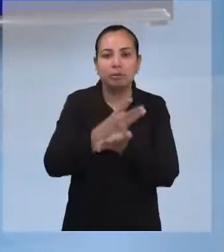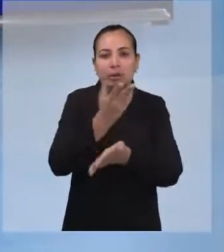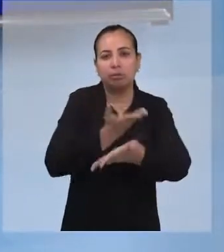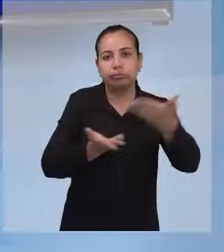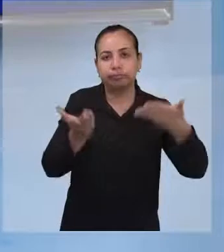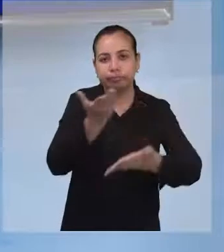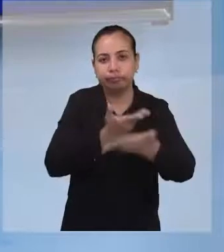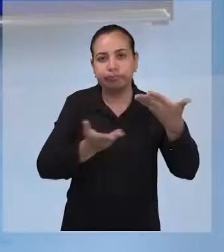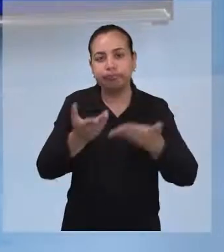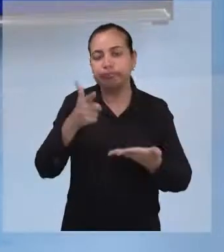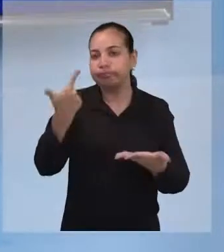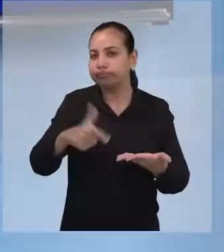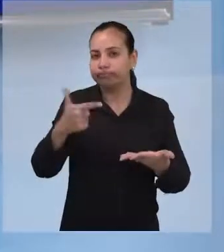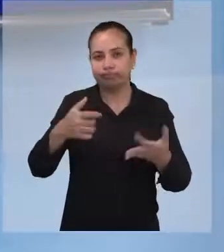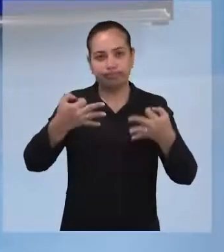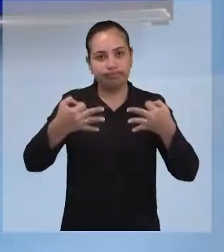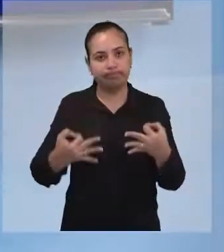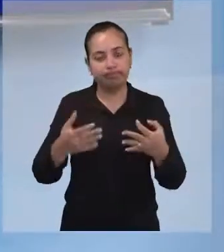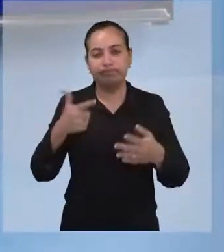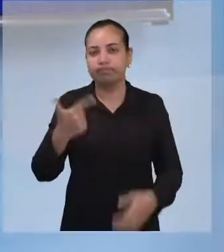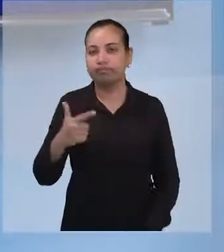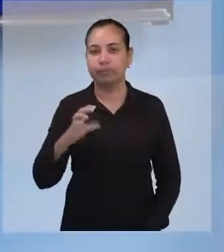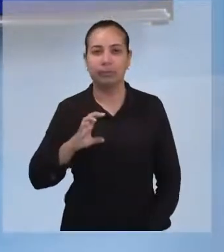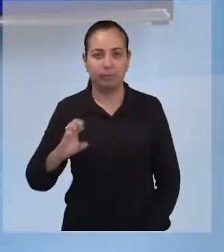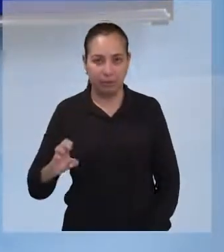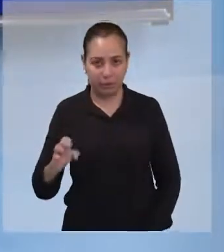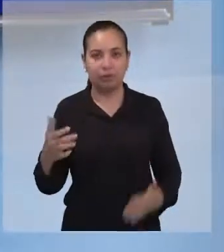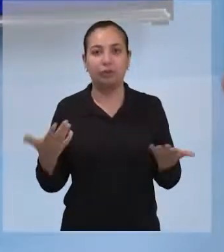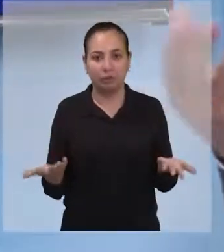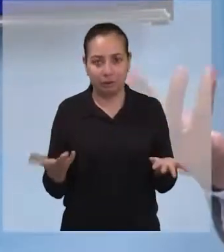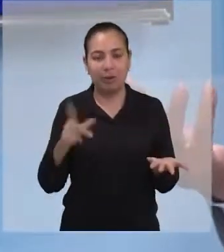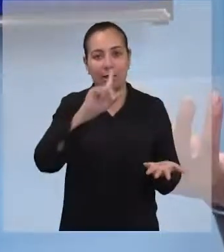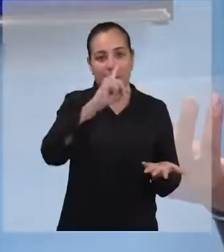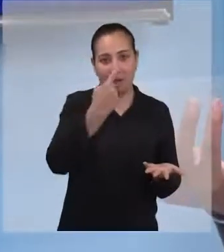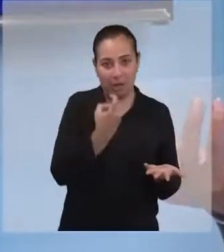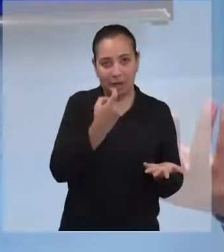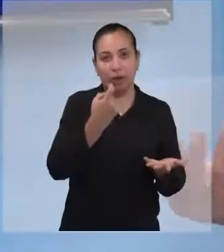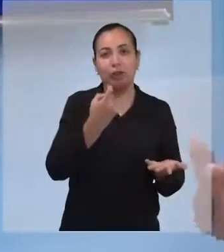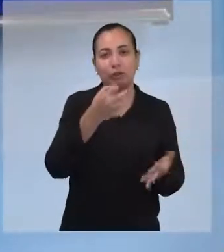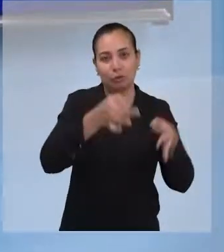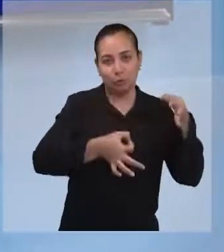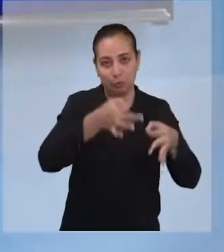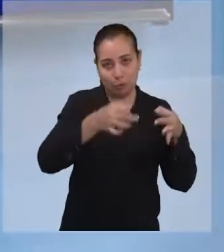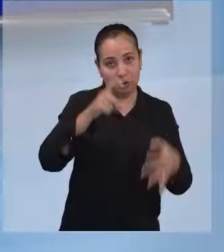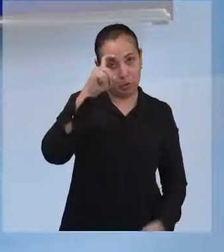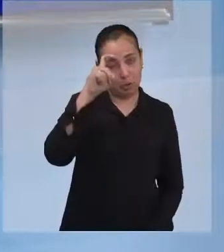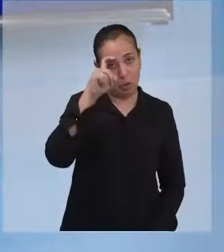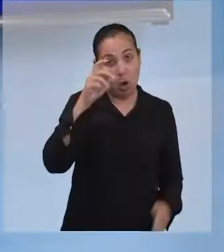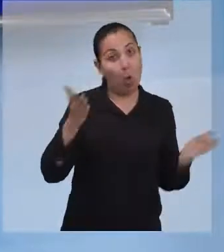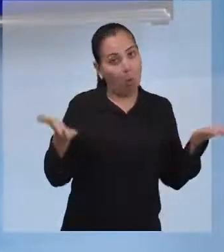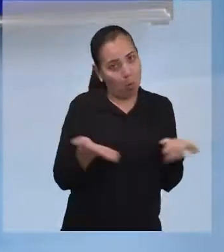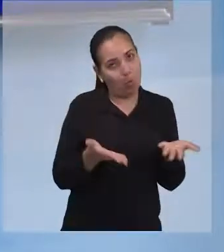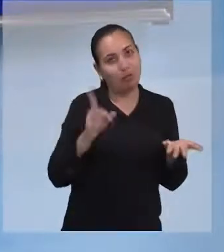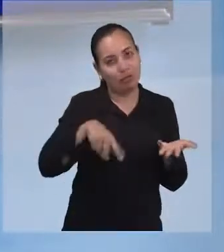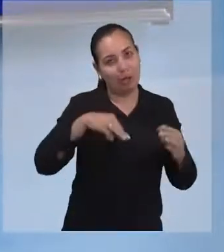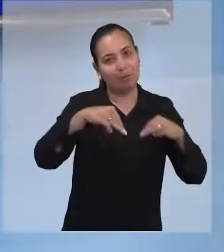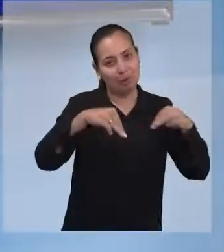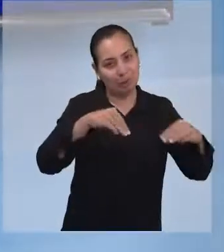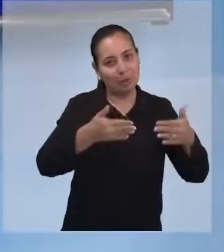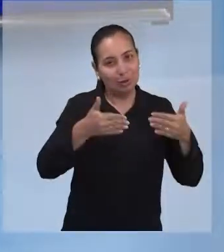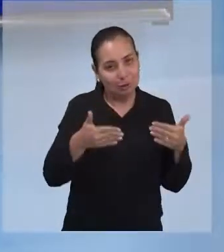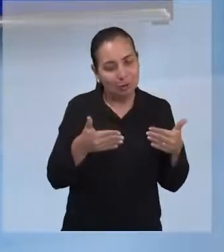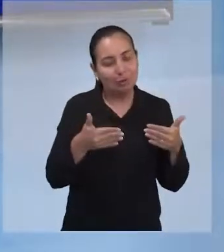tanto quanto ortodoxos e republicanos entre o ex-juiz Sérgio Moro, hoje ministro